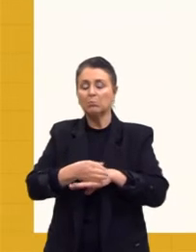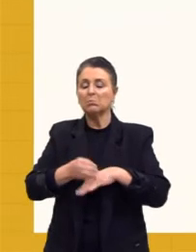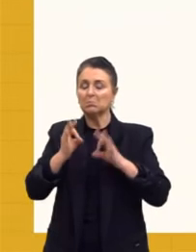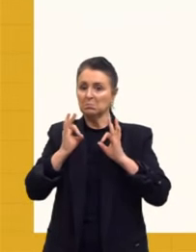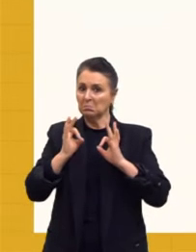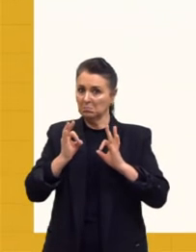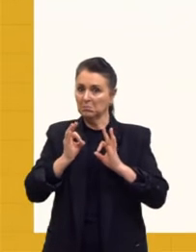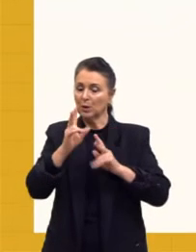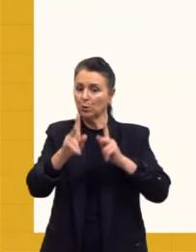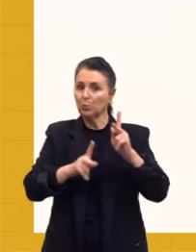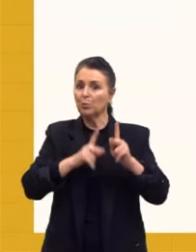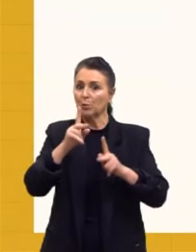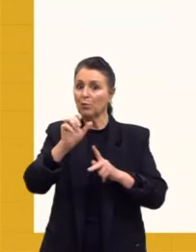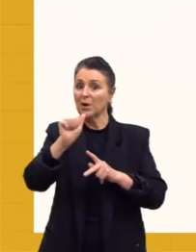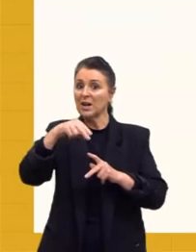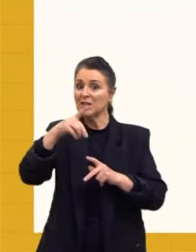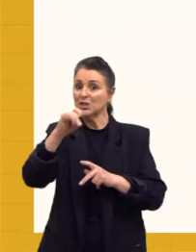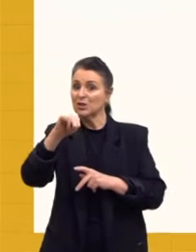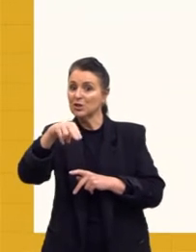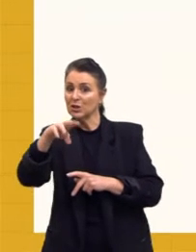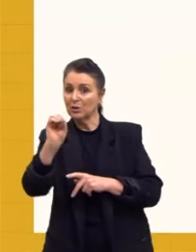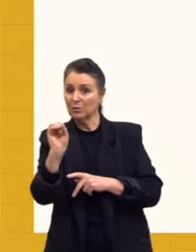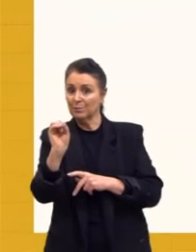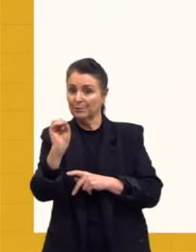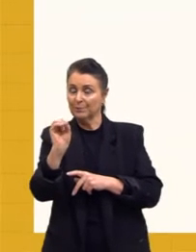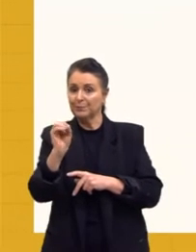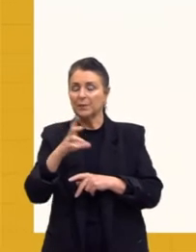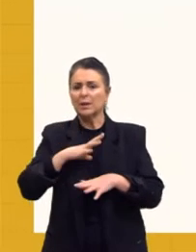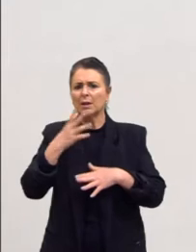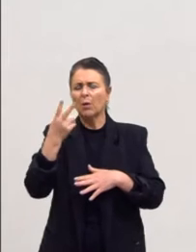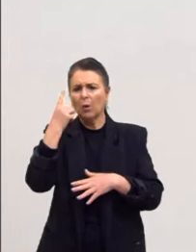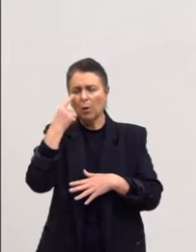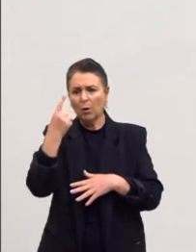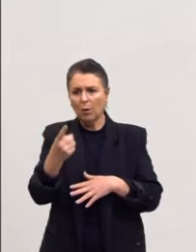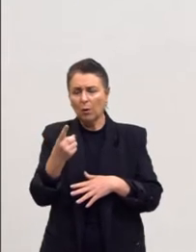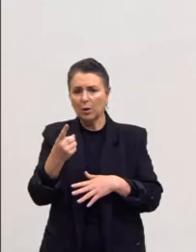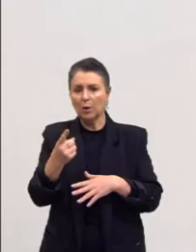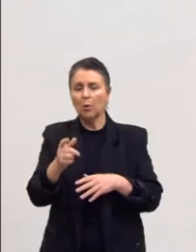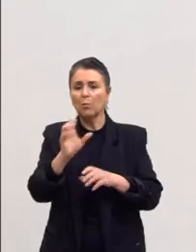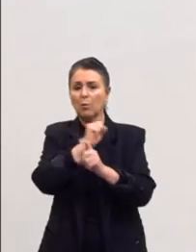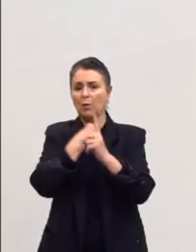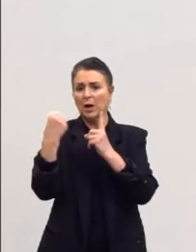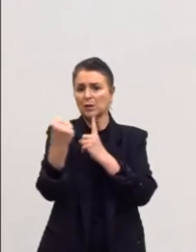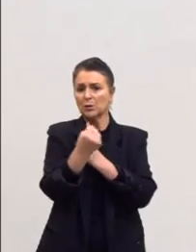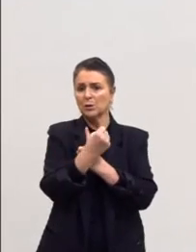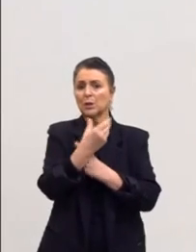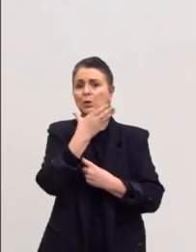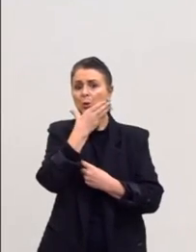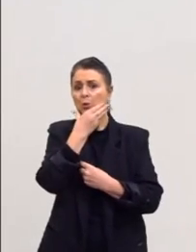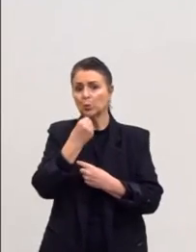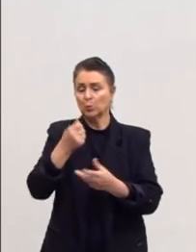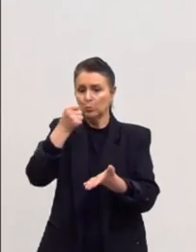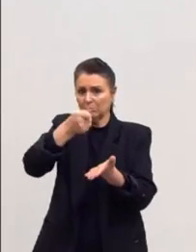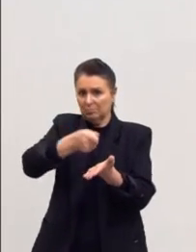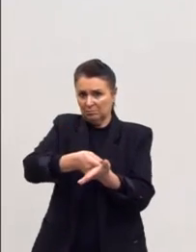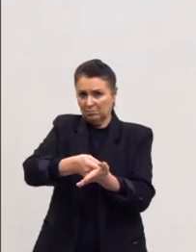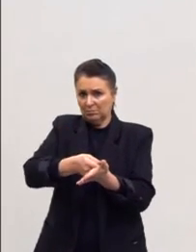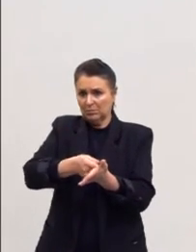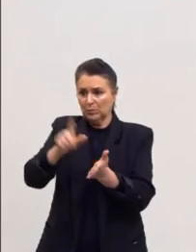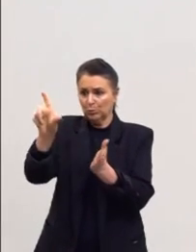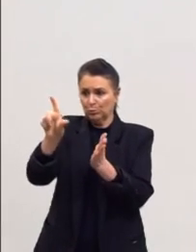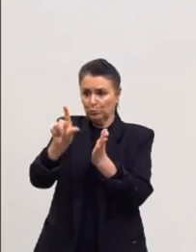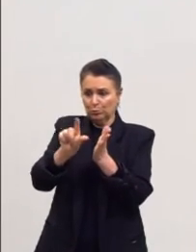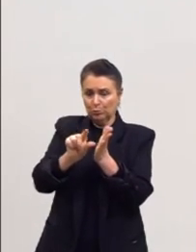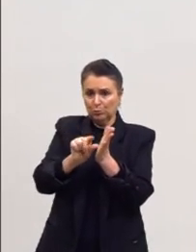desse povo andino né agora aventuras veja como começa a sociedade patriarcal lá fica muito presente né ele reduzisse